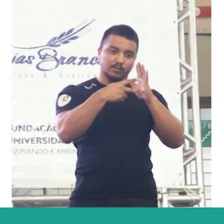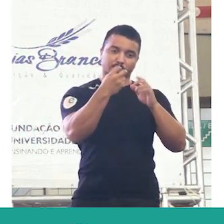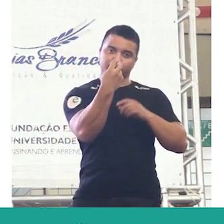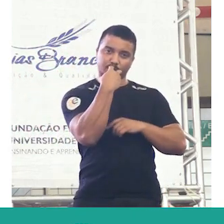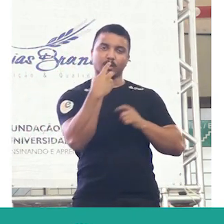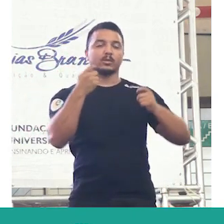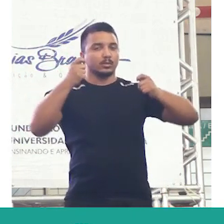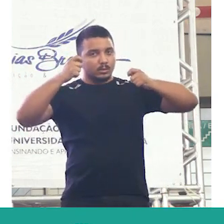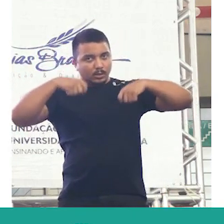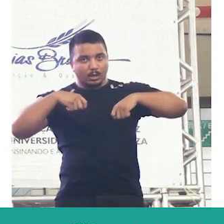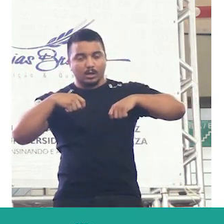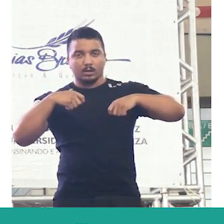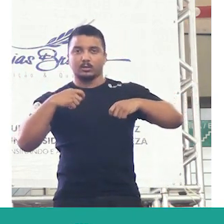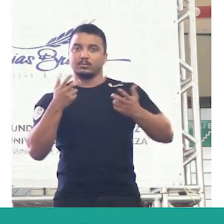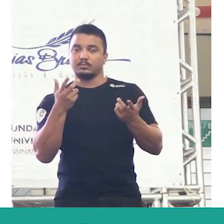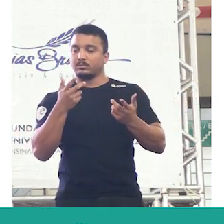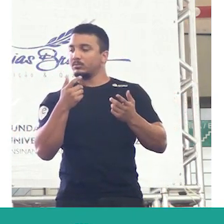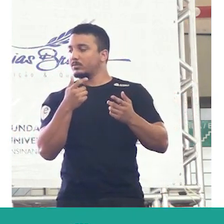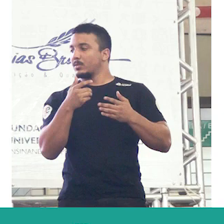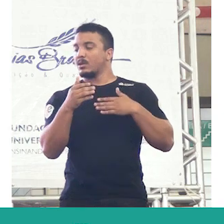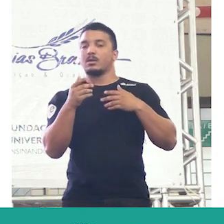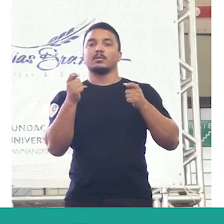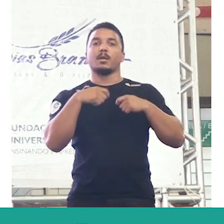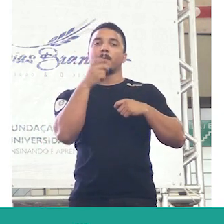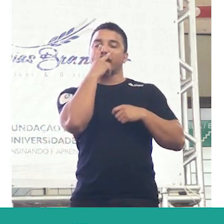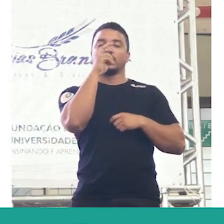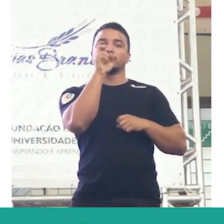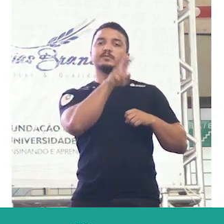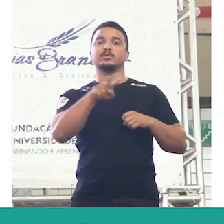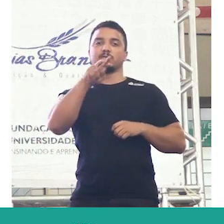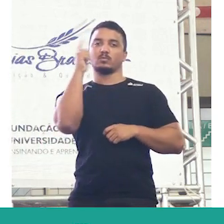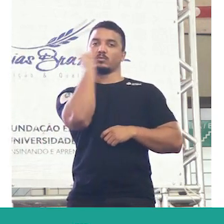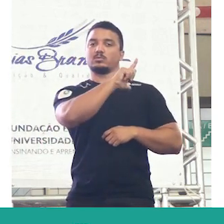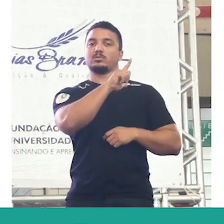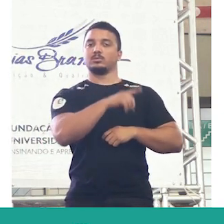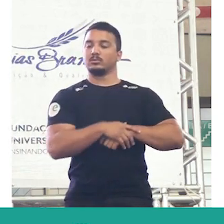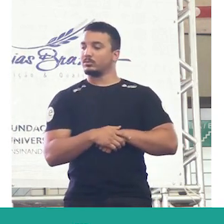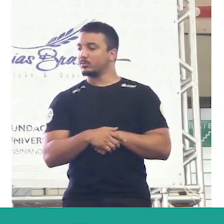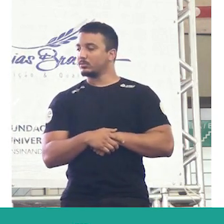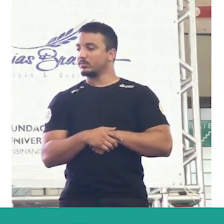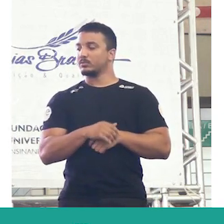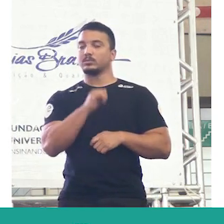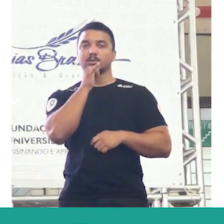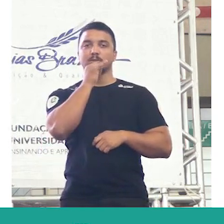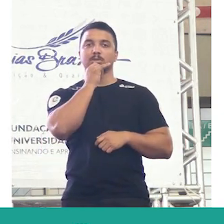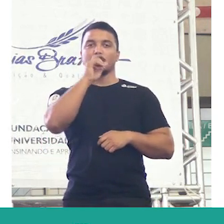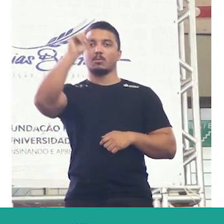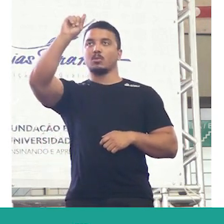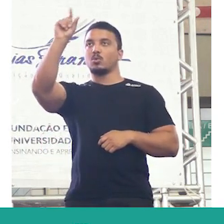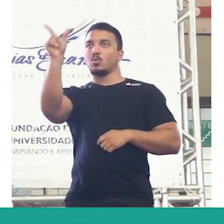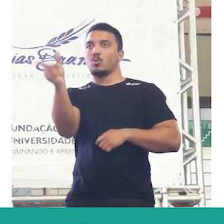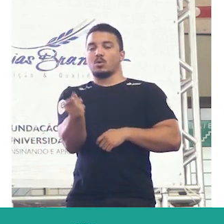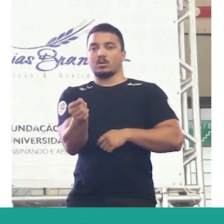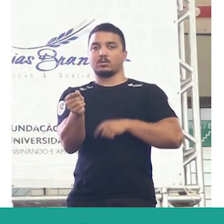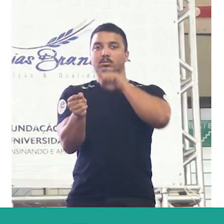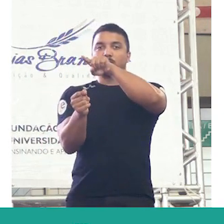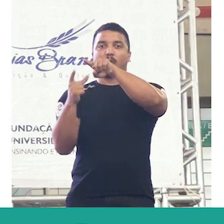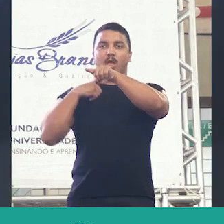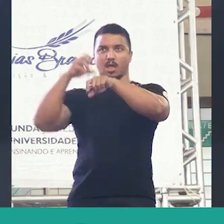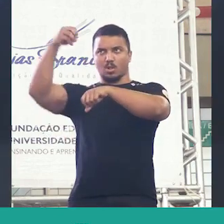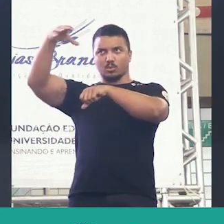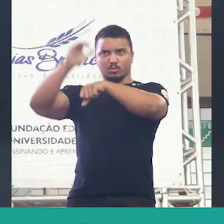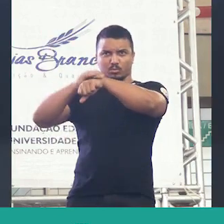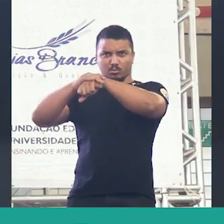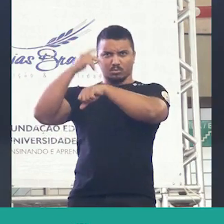de luz para bater e refletir para ficar visível. Por exemplo, lua. A lua tem luz